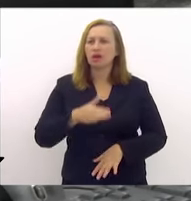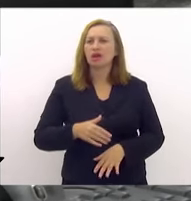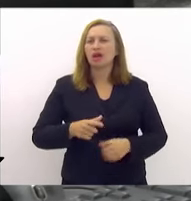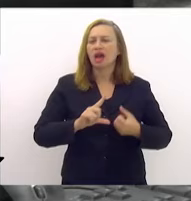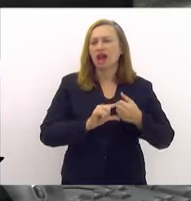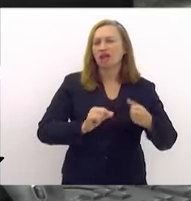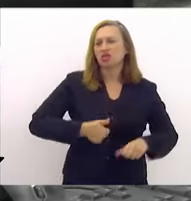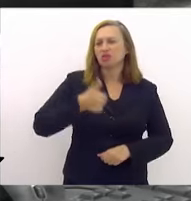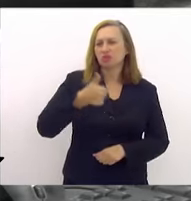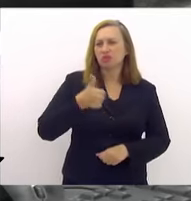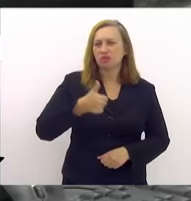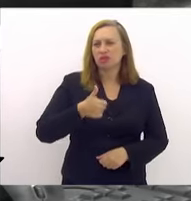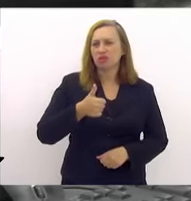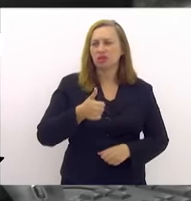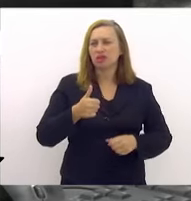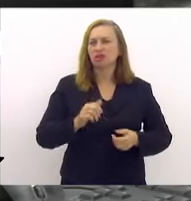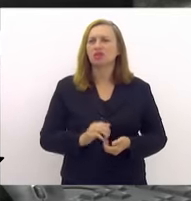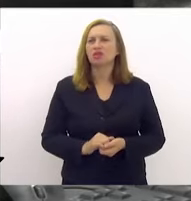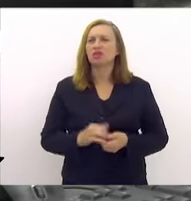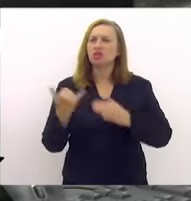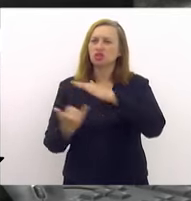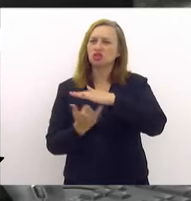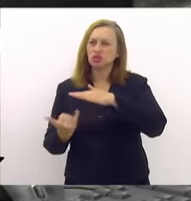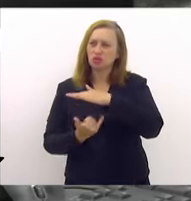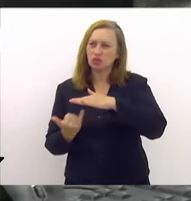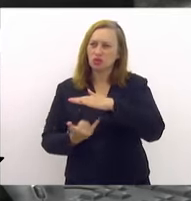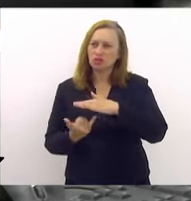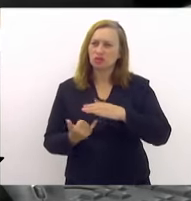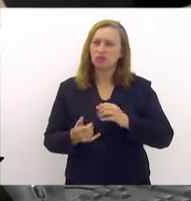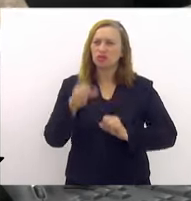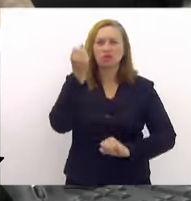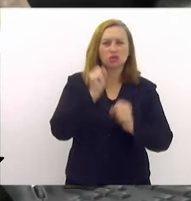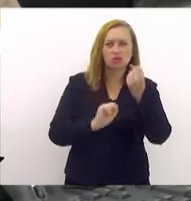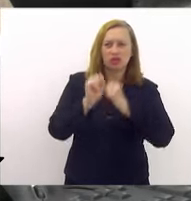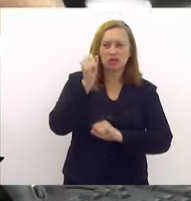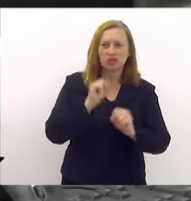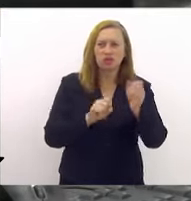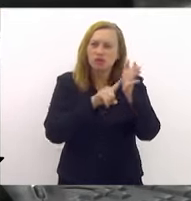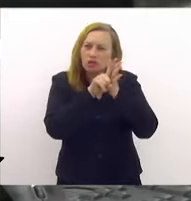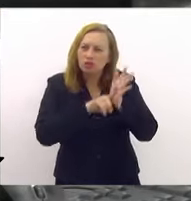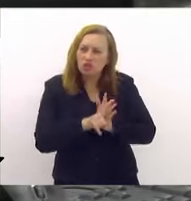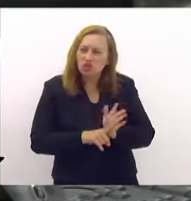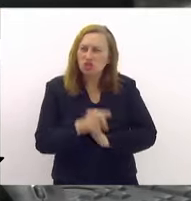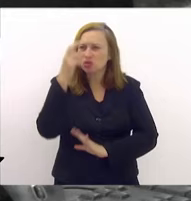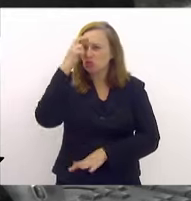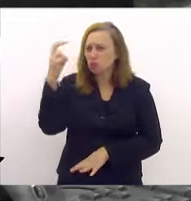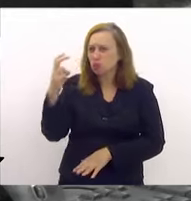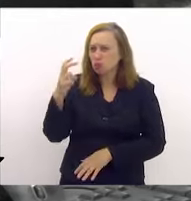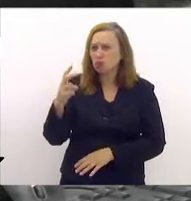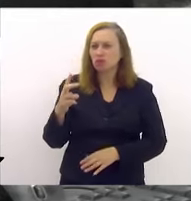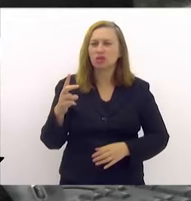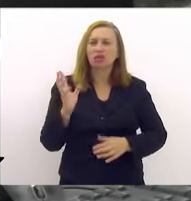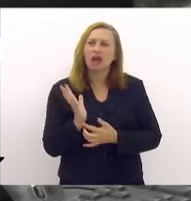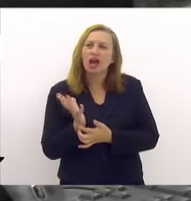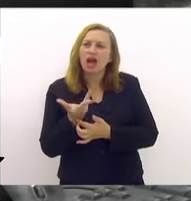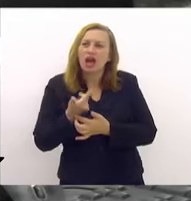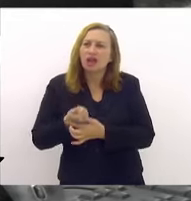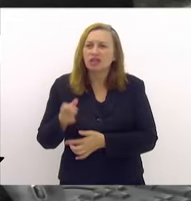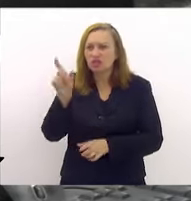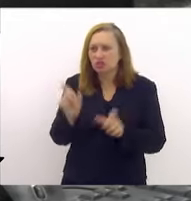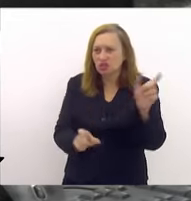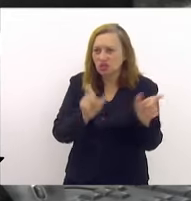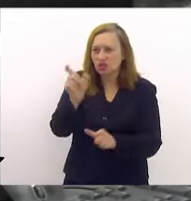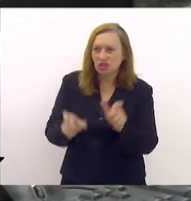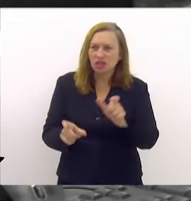pretender a declaração de utilidade pública as instituições filantrópicas, de educação, de pesquisa, de cultura, inclusive artísticas, bem como as associações de